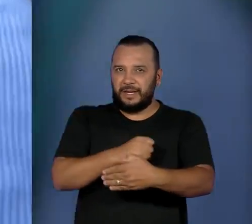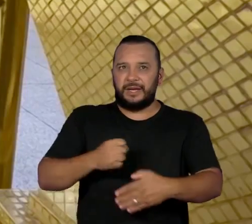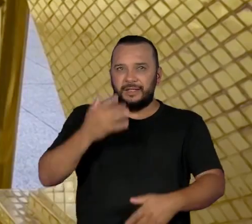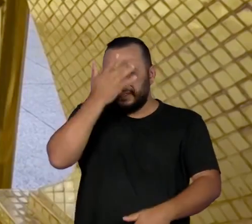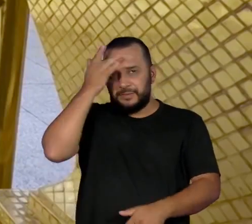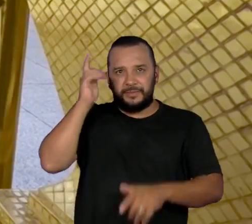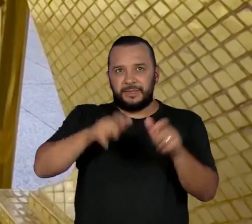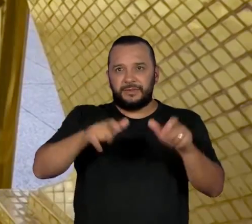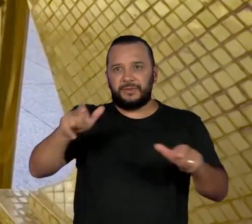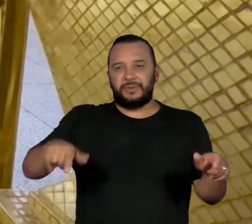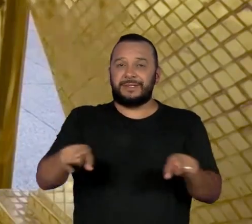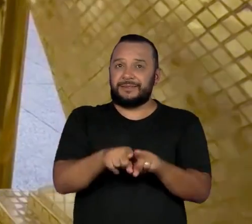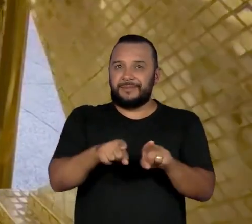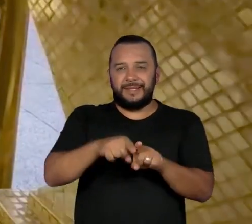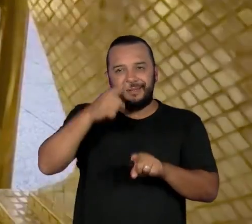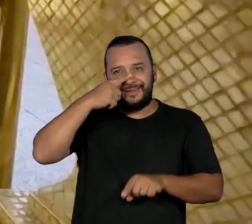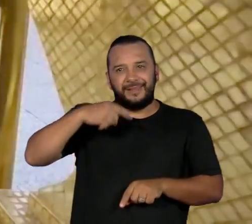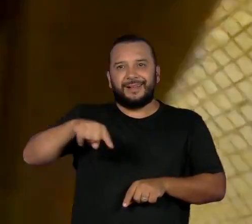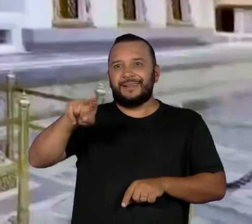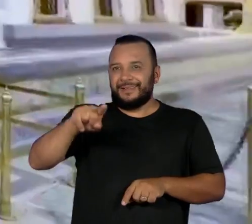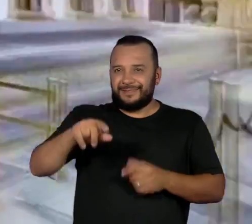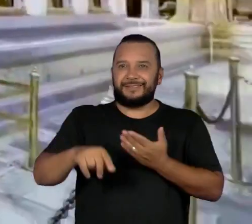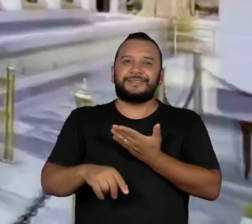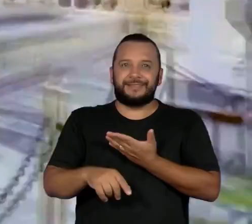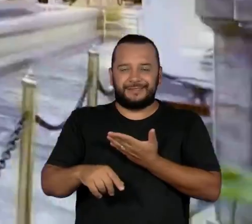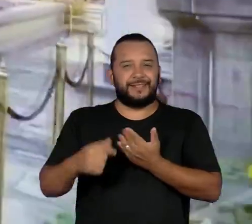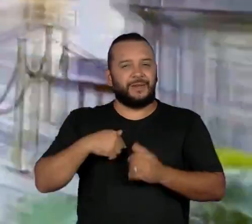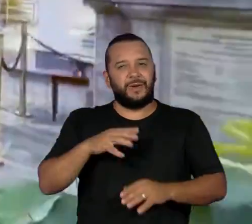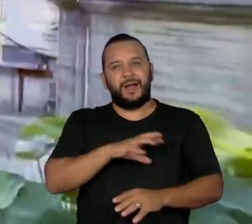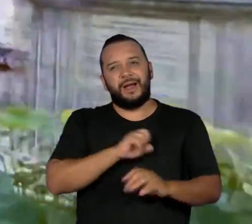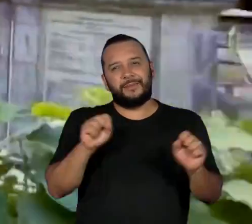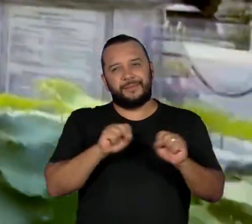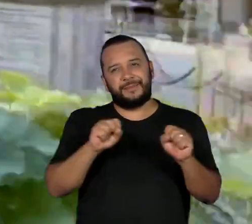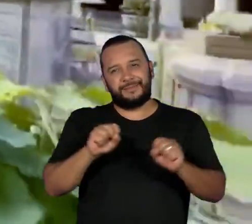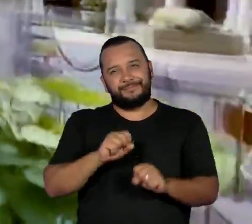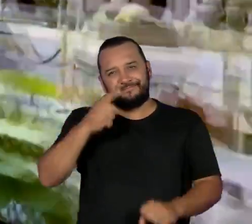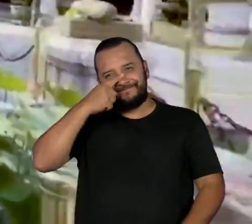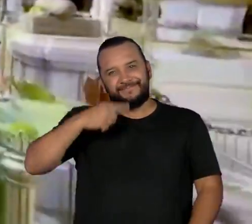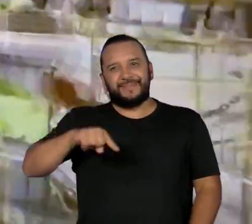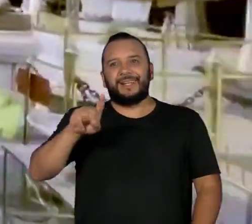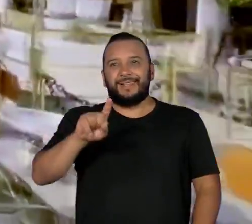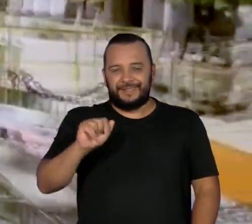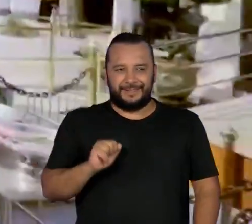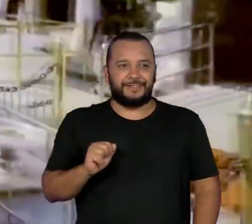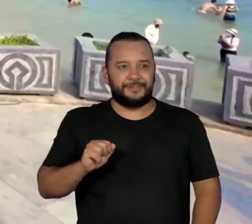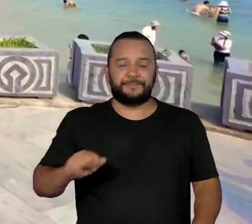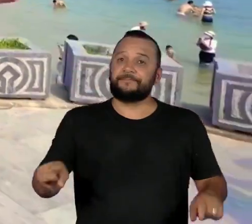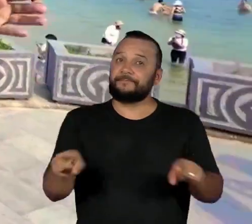pessoas. Tailândia, que foi meu país número 1, eu sou apaixonado pela Tailândia. E